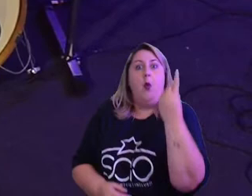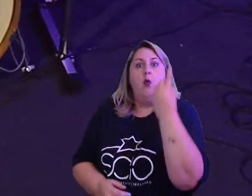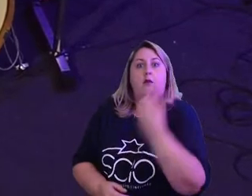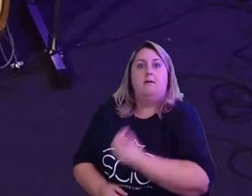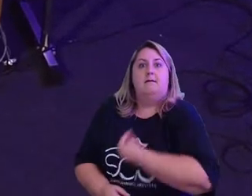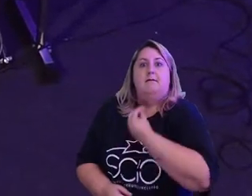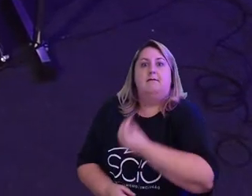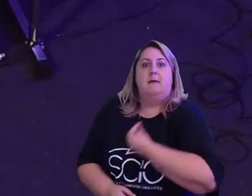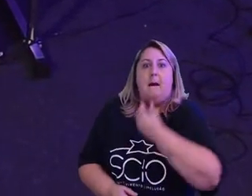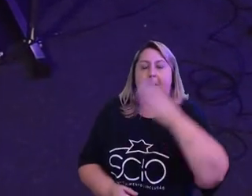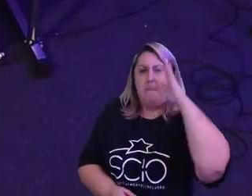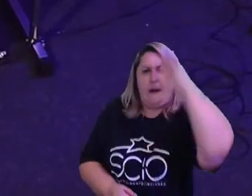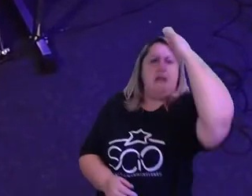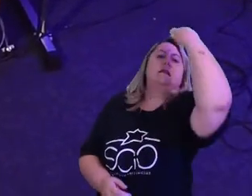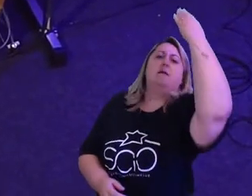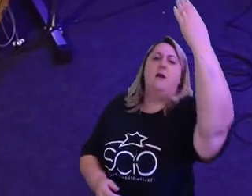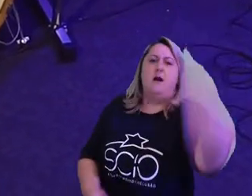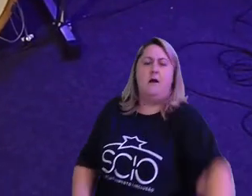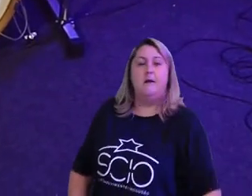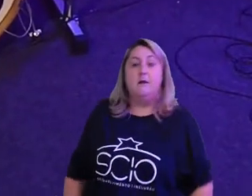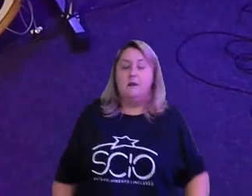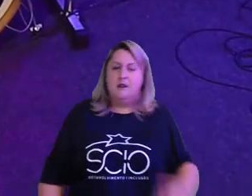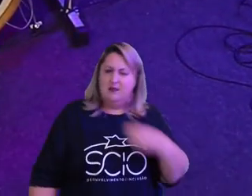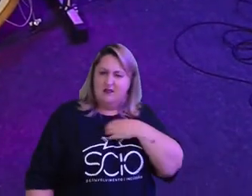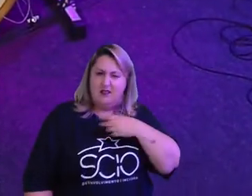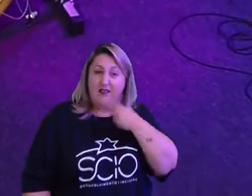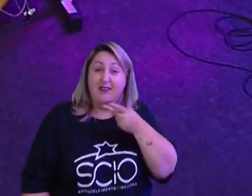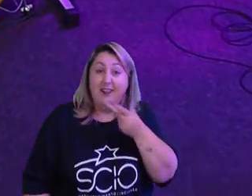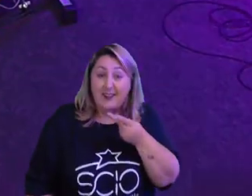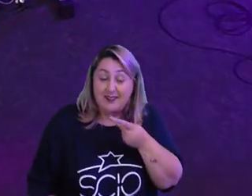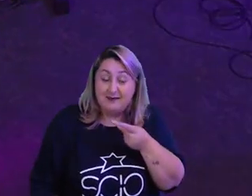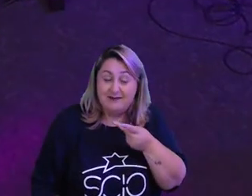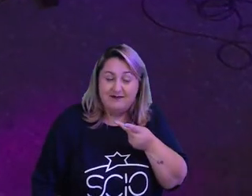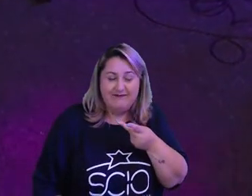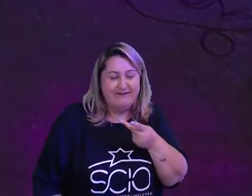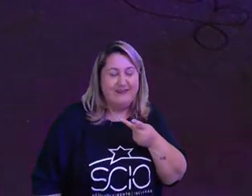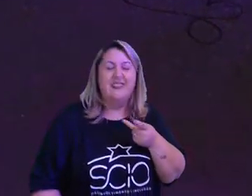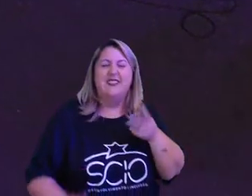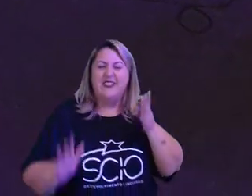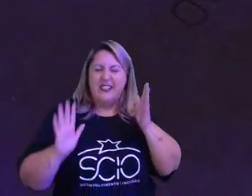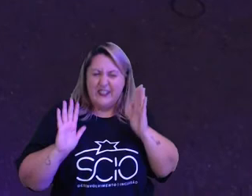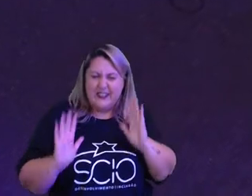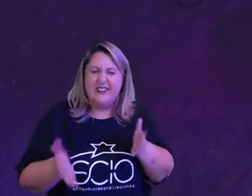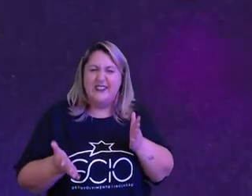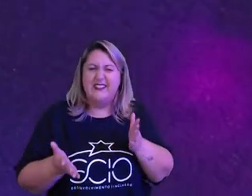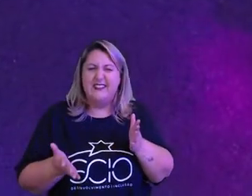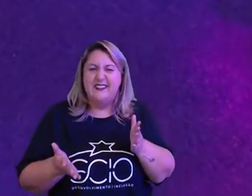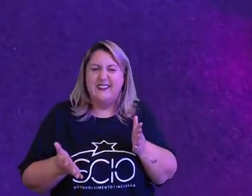Yeah.